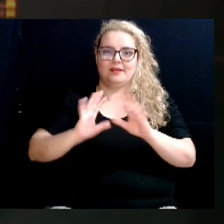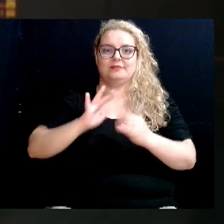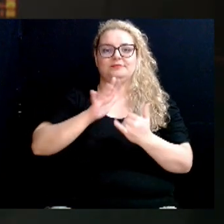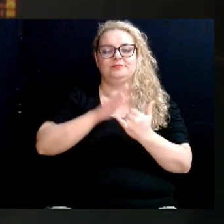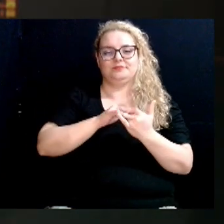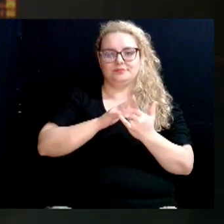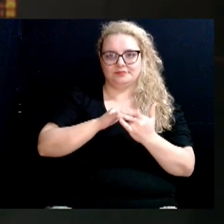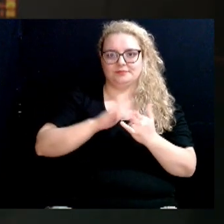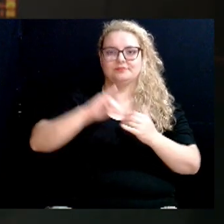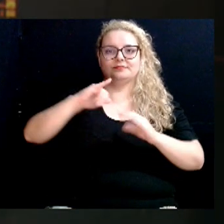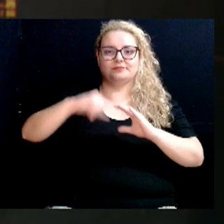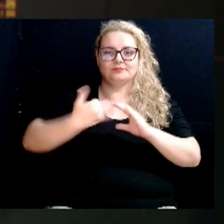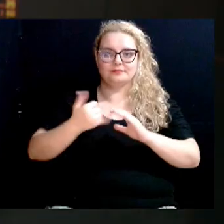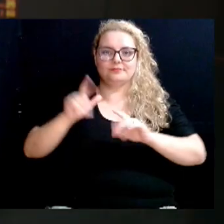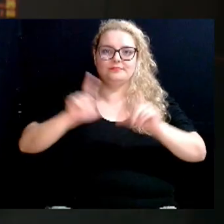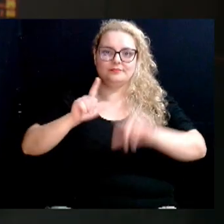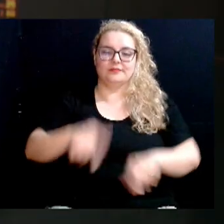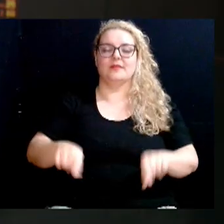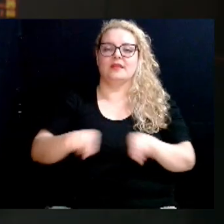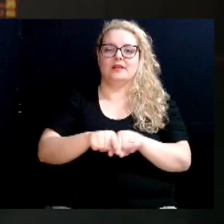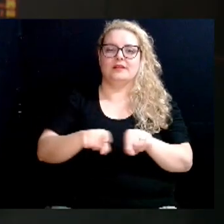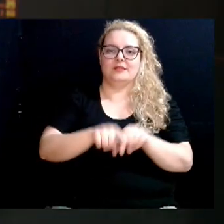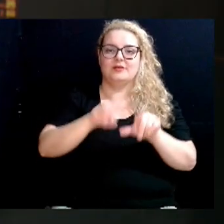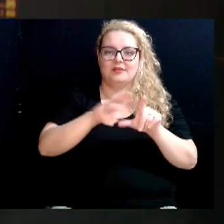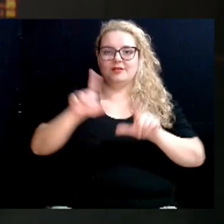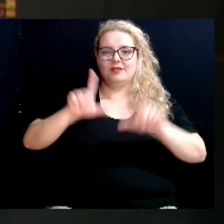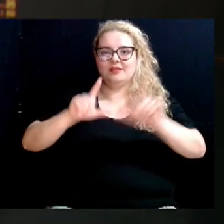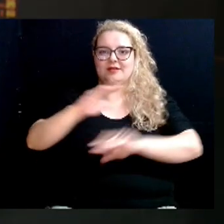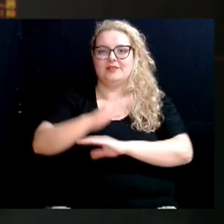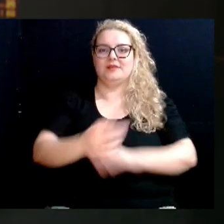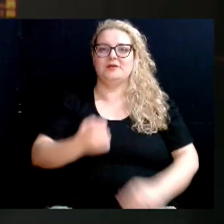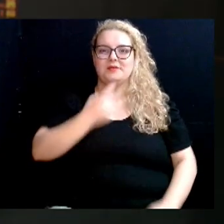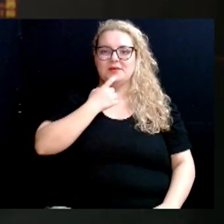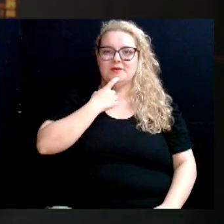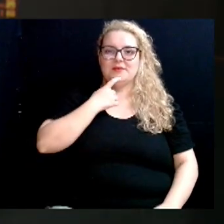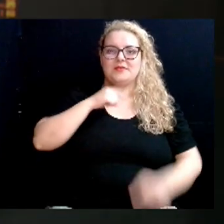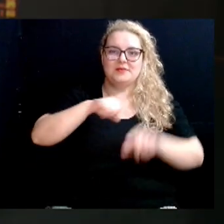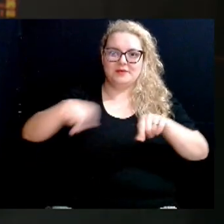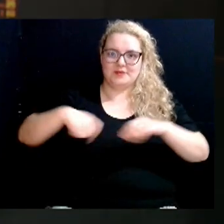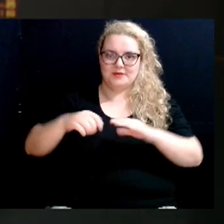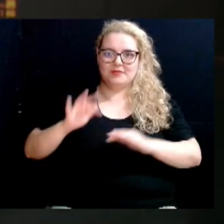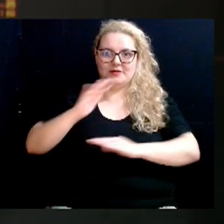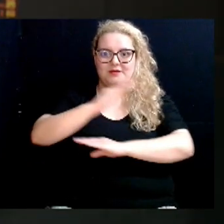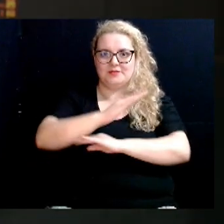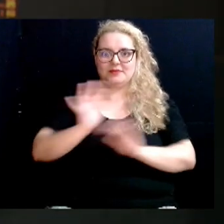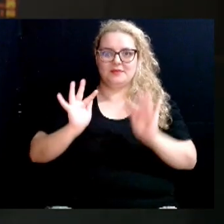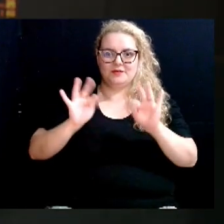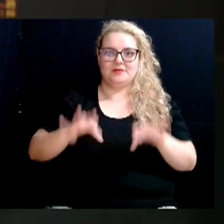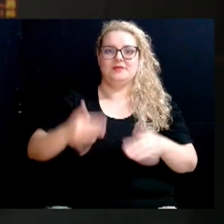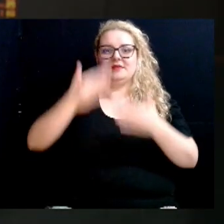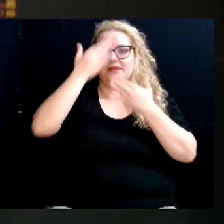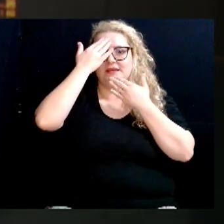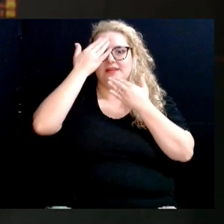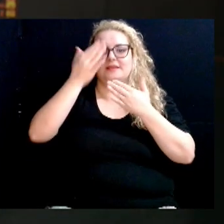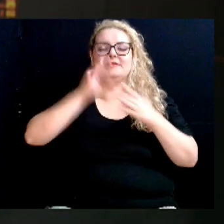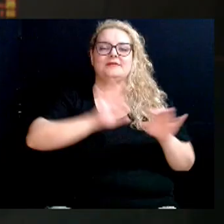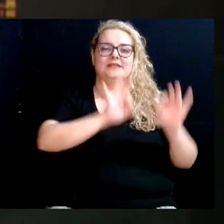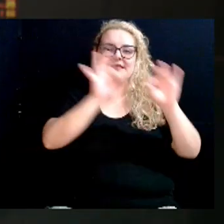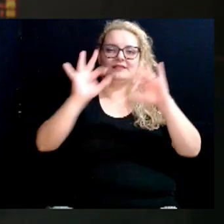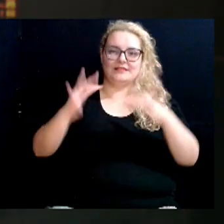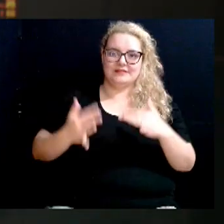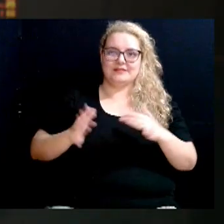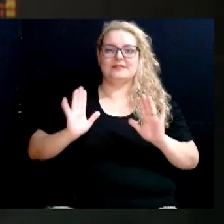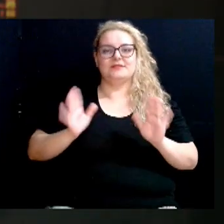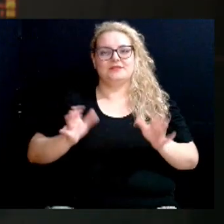Campinas no YouTube e também no portal da TV Câmara Campinas. O Estúdio Câmara fica por aqui e agradece a sua companhia e já deixa um convite, olha,